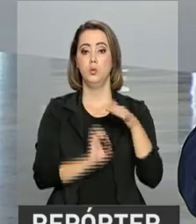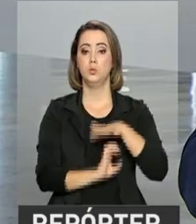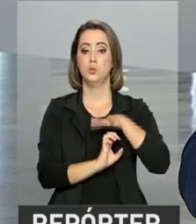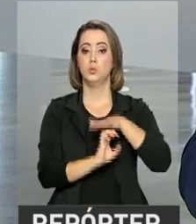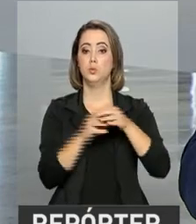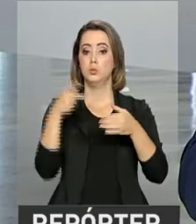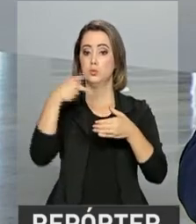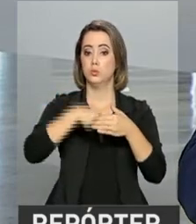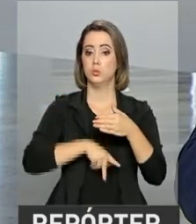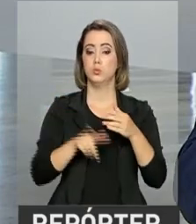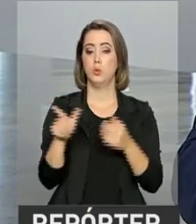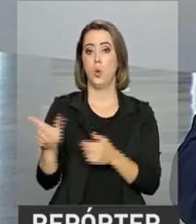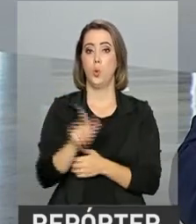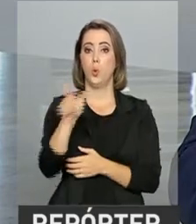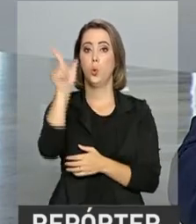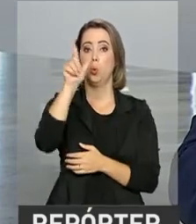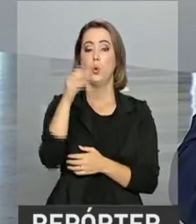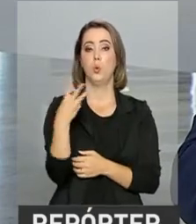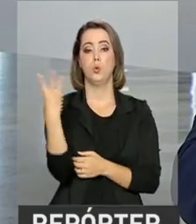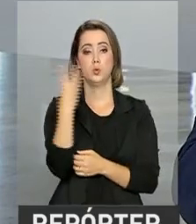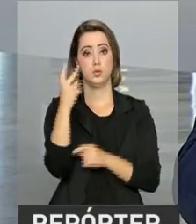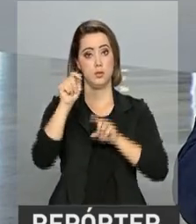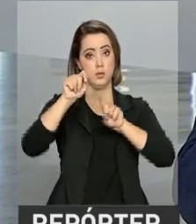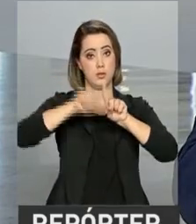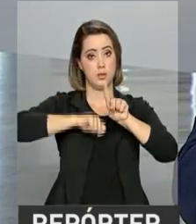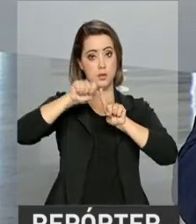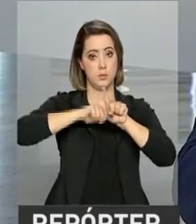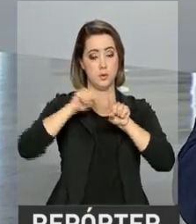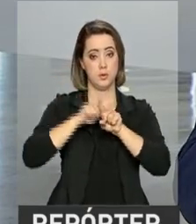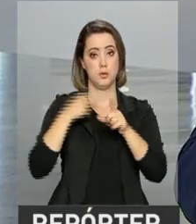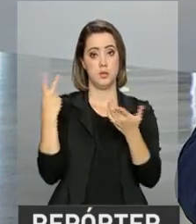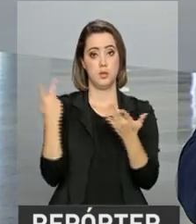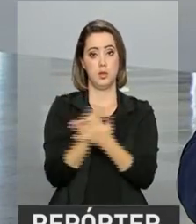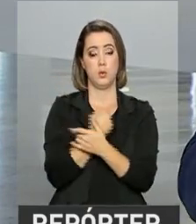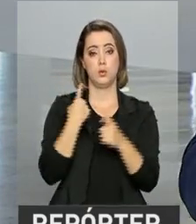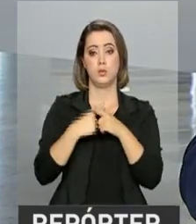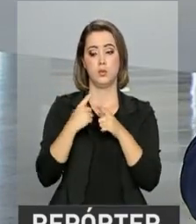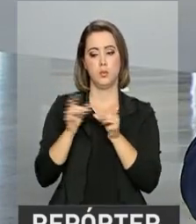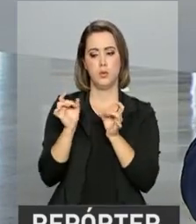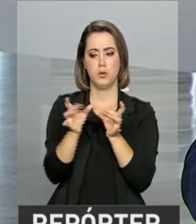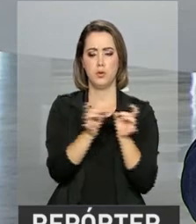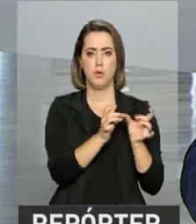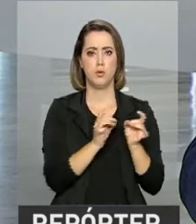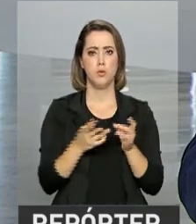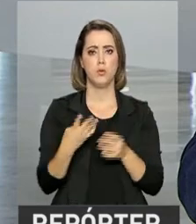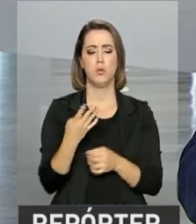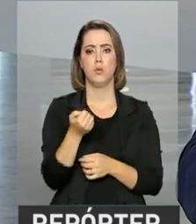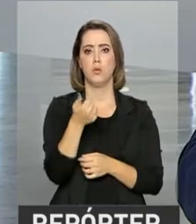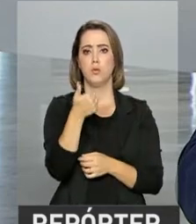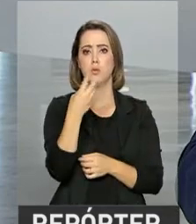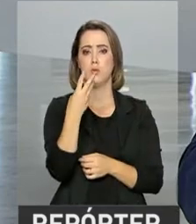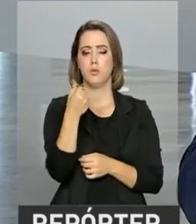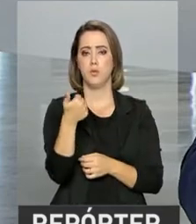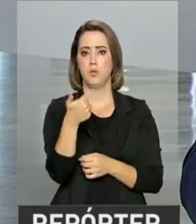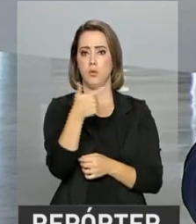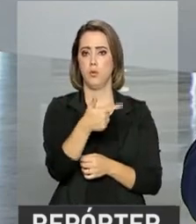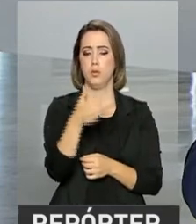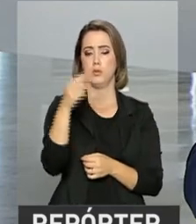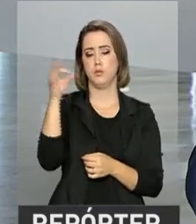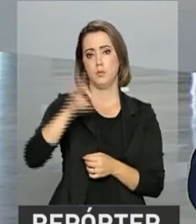o lucro do último trimestre foi puxado pelo aumento das exportações em quase 12%